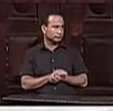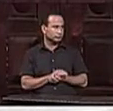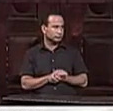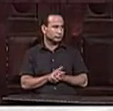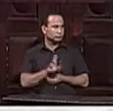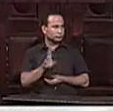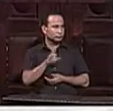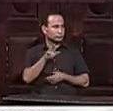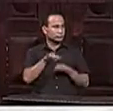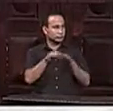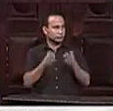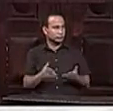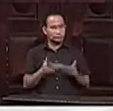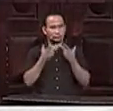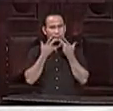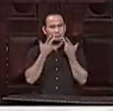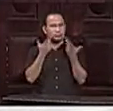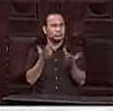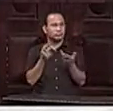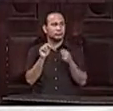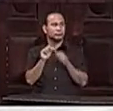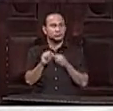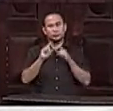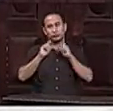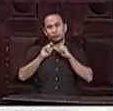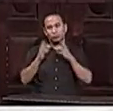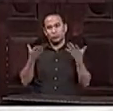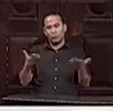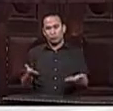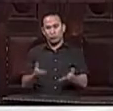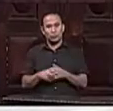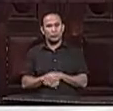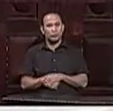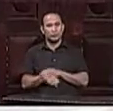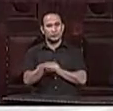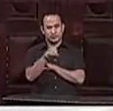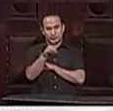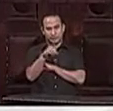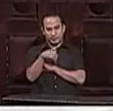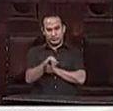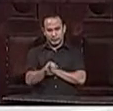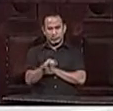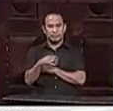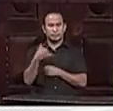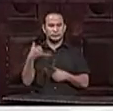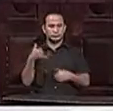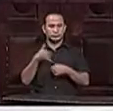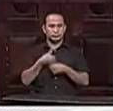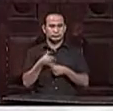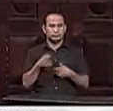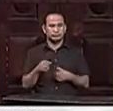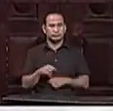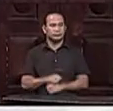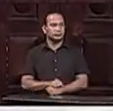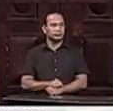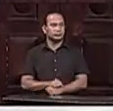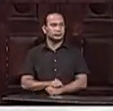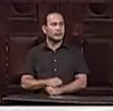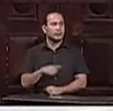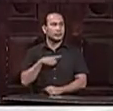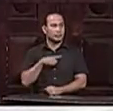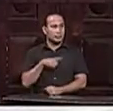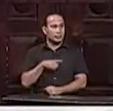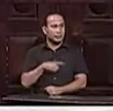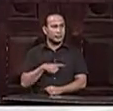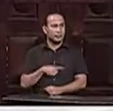usar essa tribuna para abordar o que discutimos hoje na CPI da Petrobras, que teve a presença,